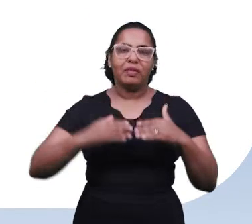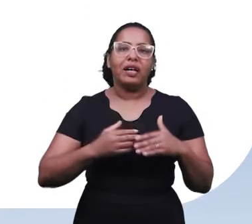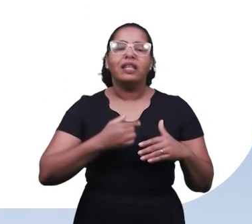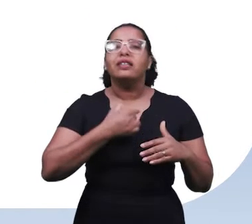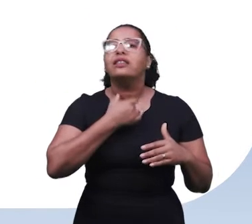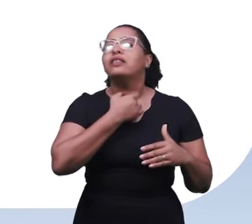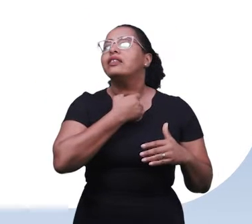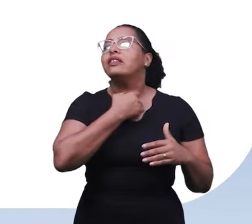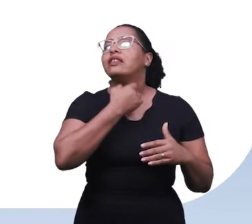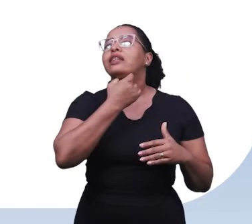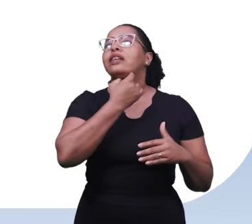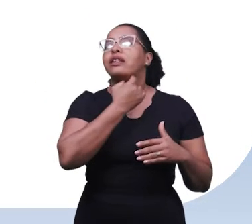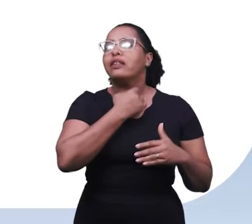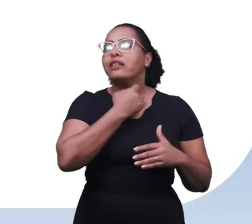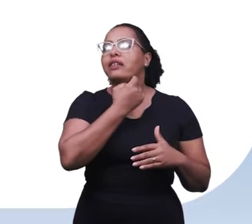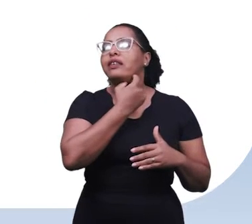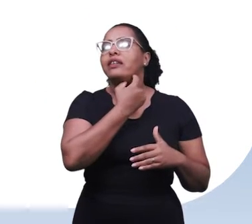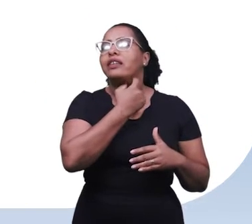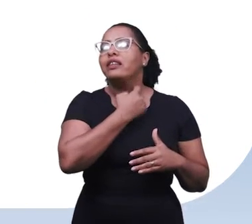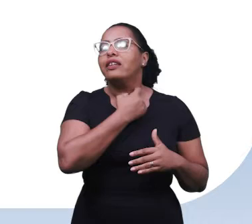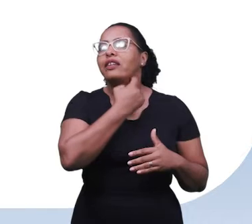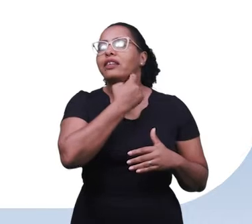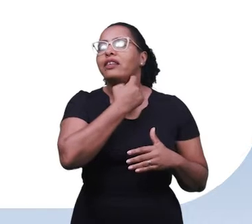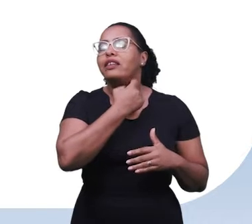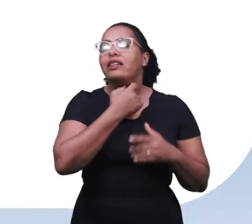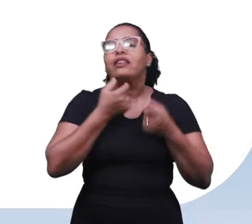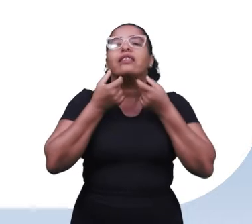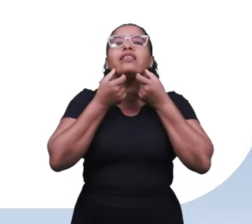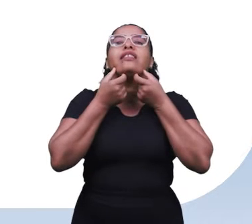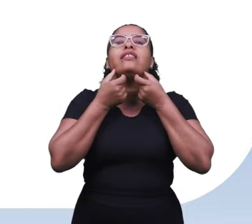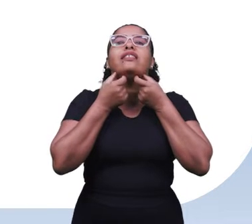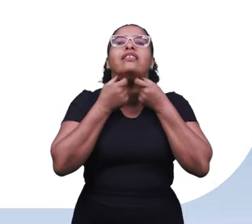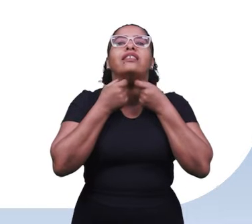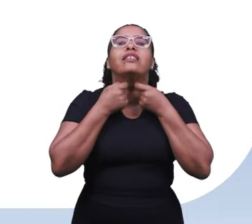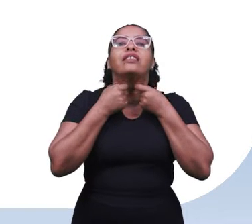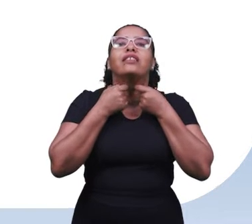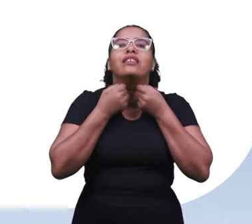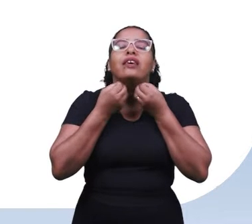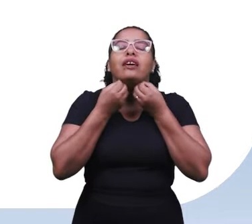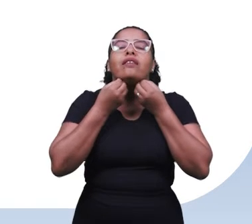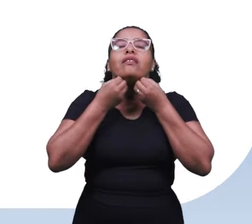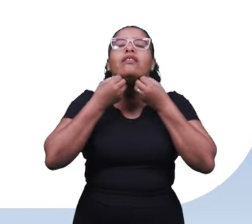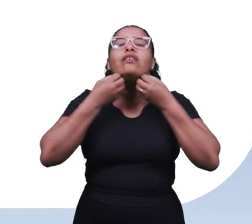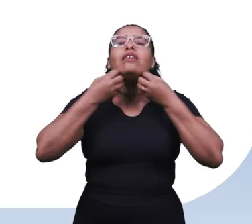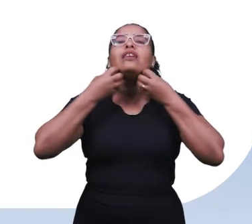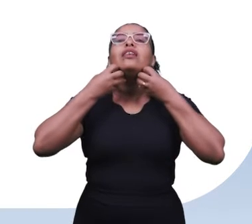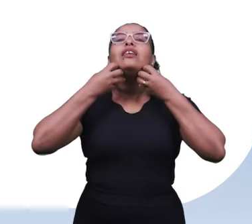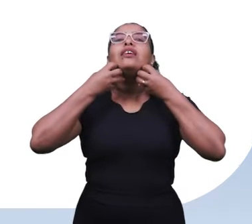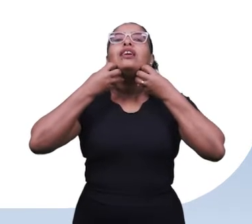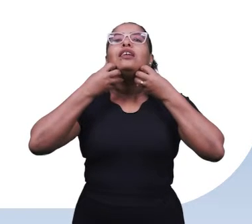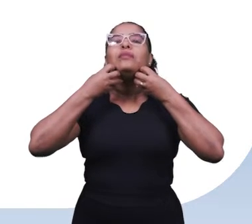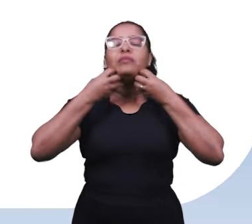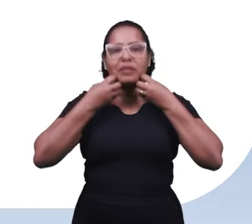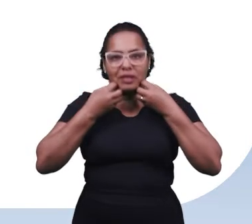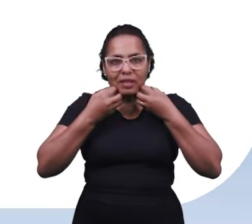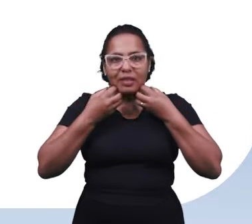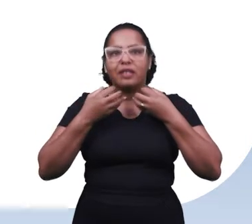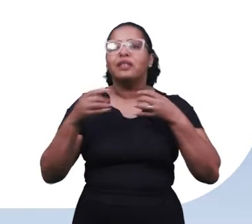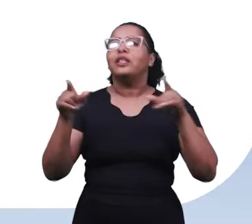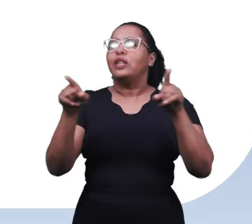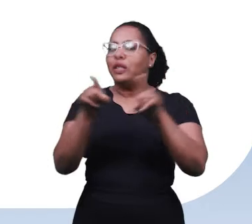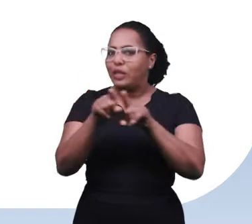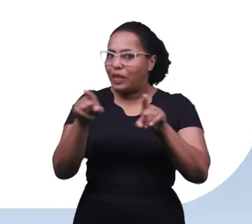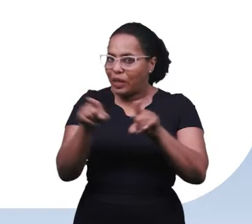A laringe começa a ganhar um novo tamanho, novas dimensões, e isso vai ser um